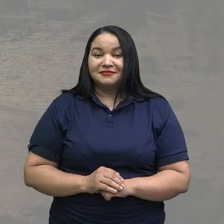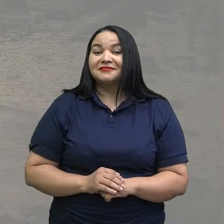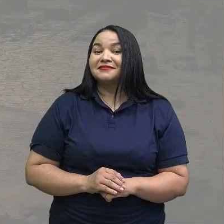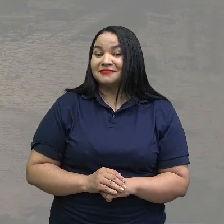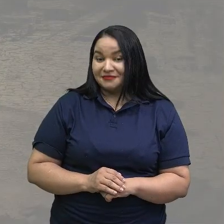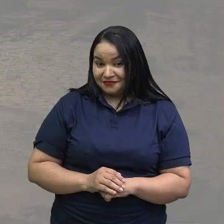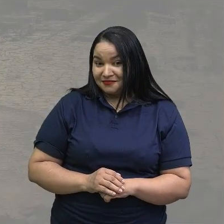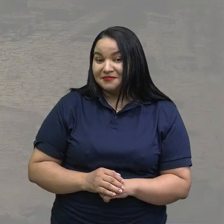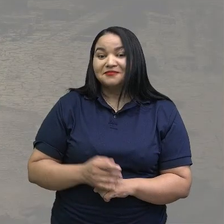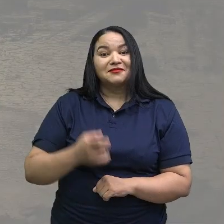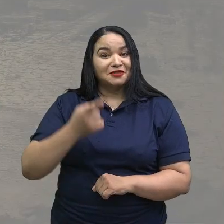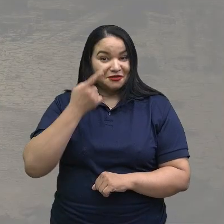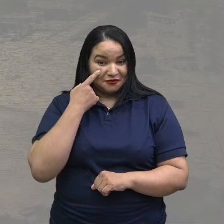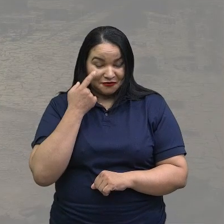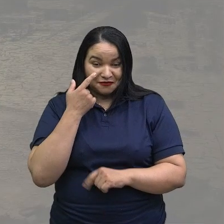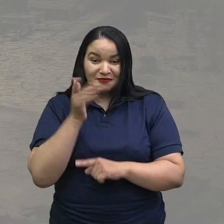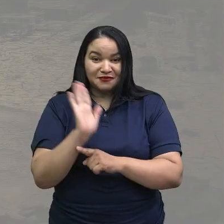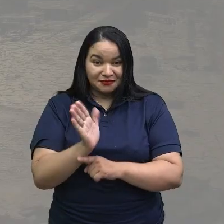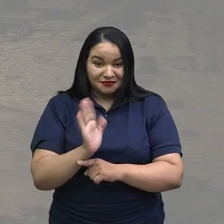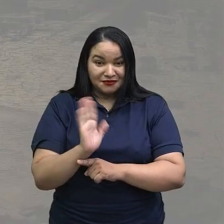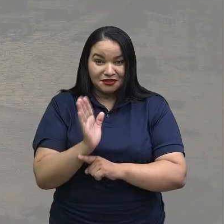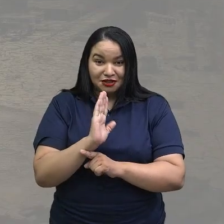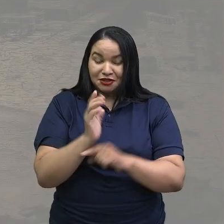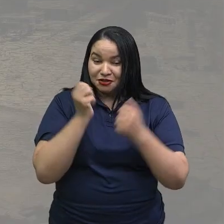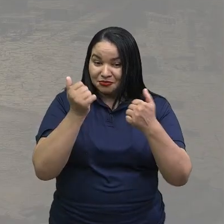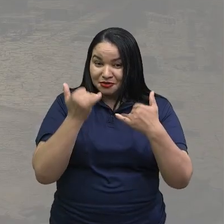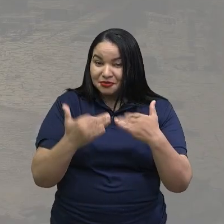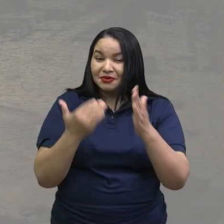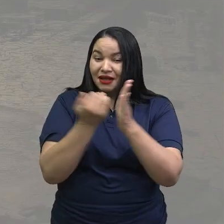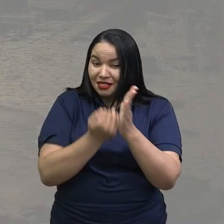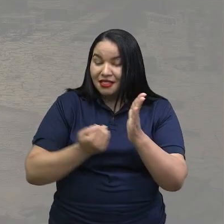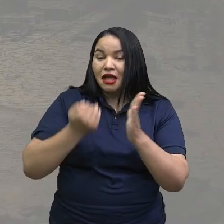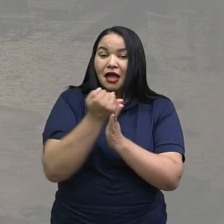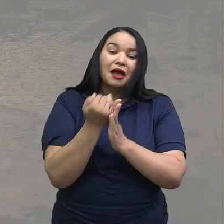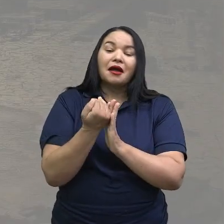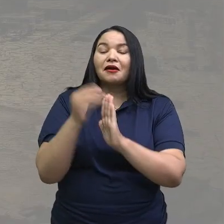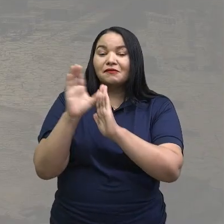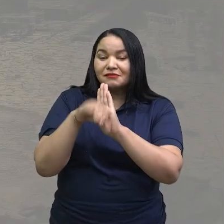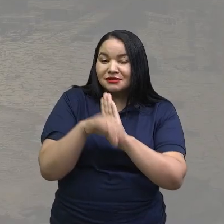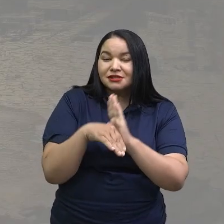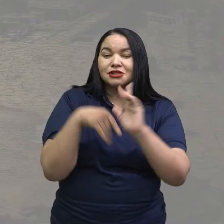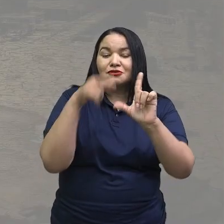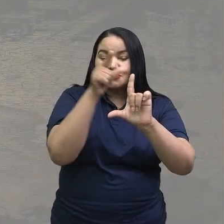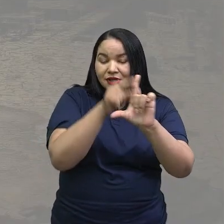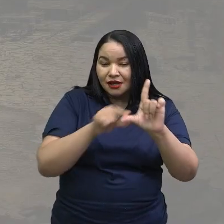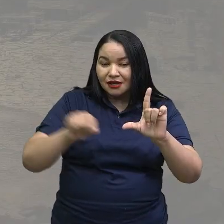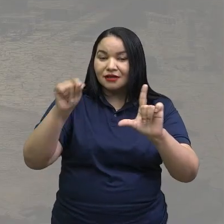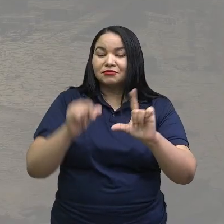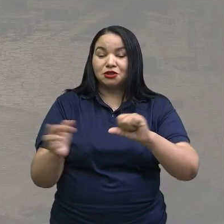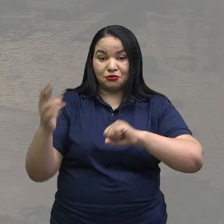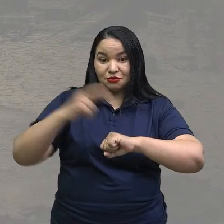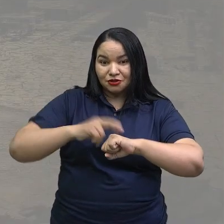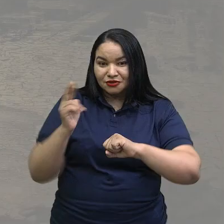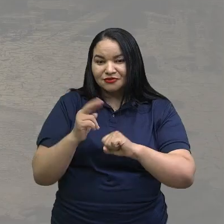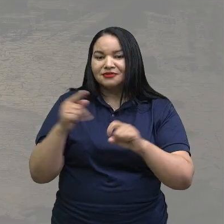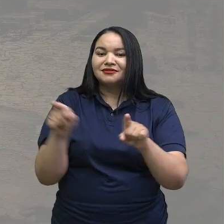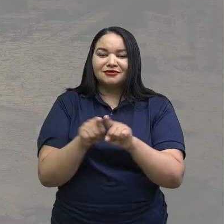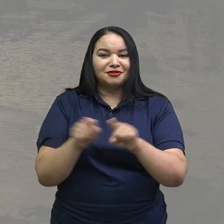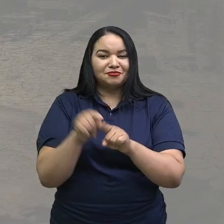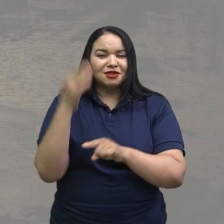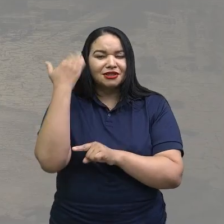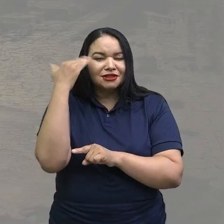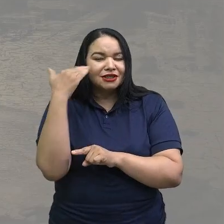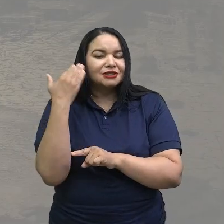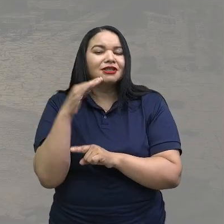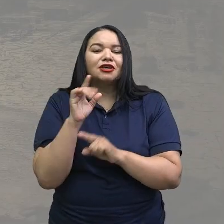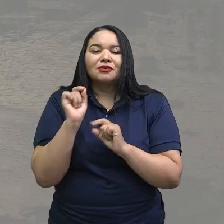Então, né, olha aí o vídeo, né, trouxe um pouquinho sobre esse conceito do decaimento radioativo e entender que, na